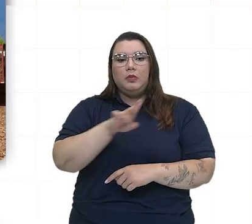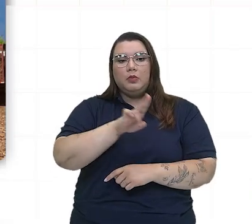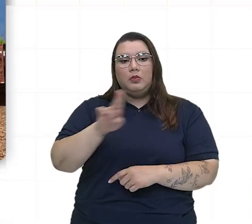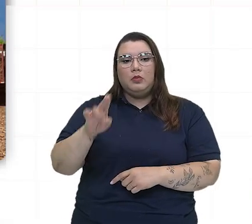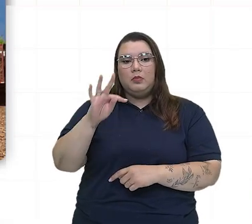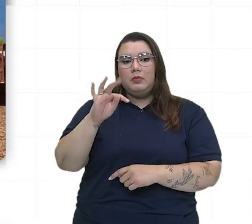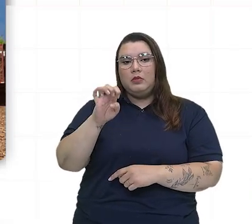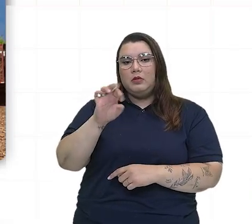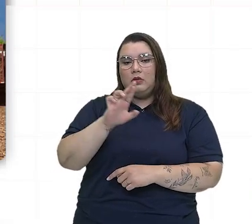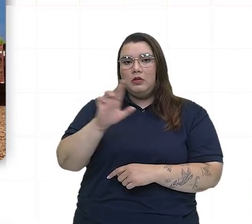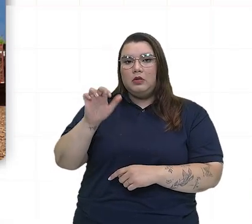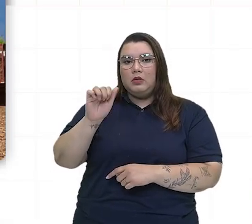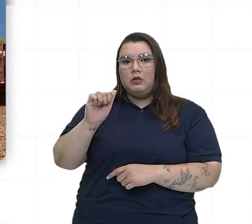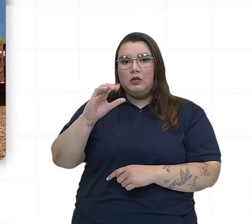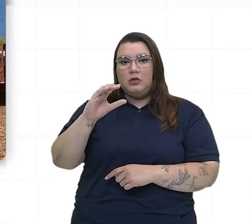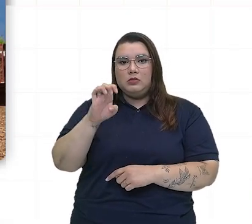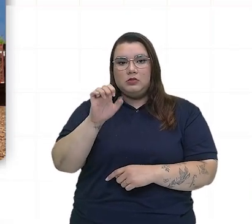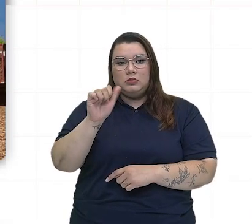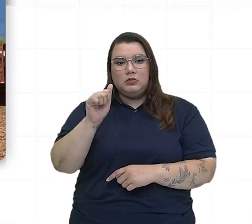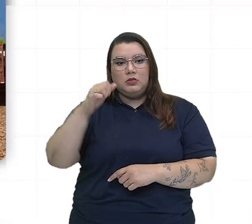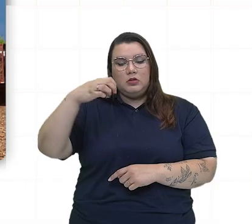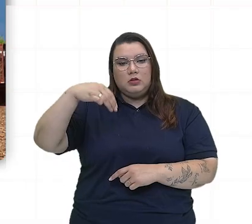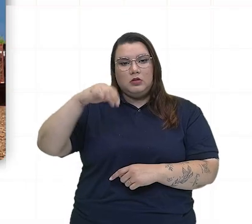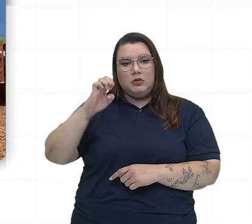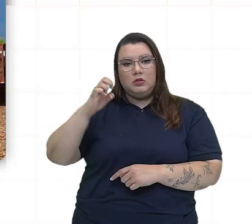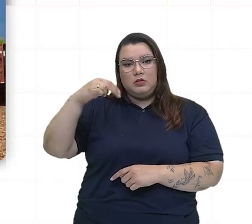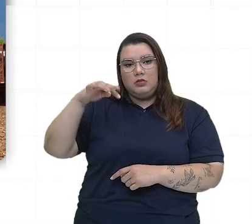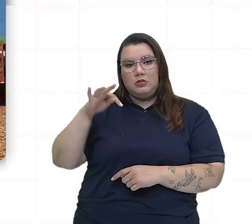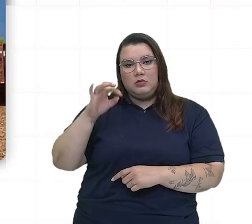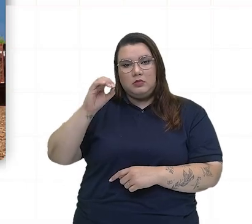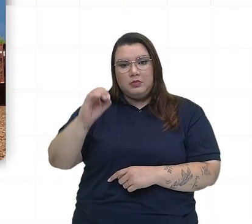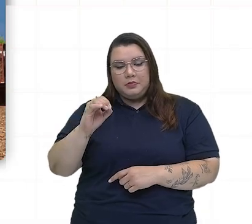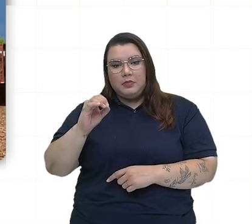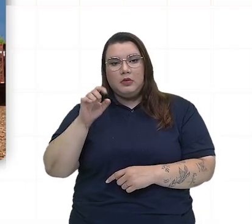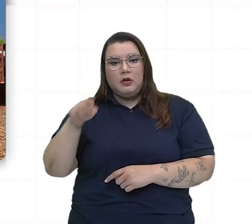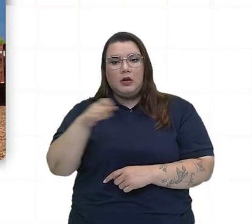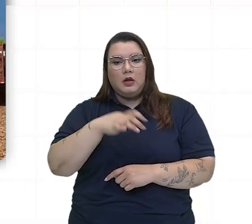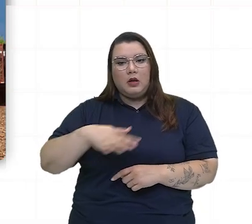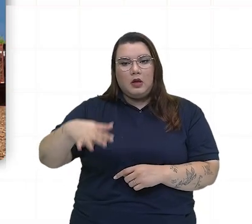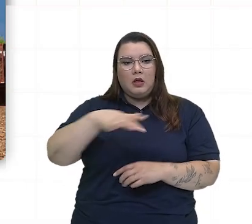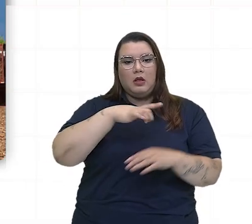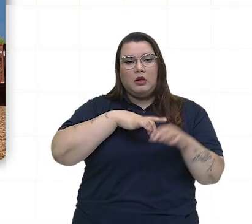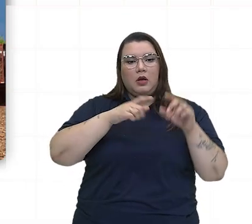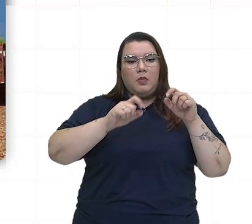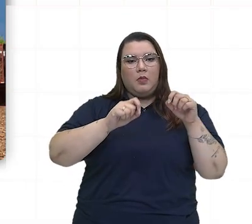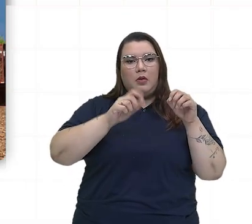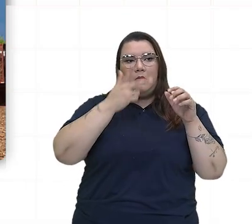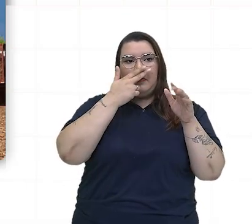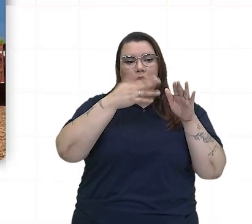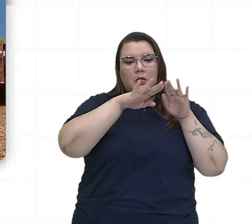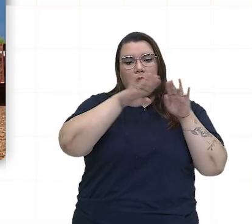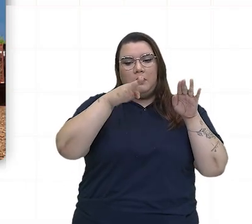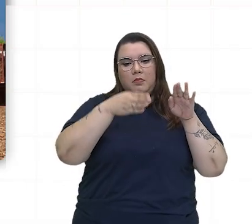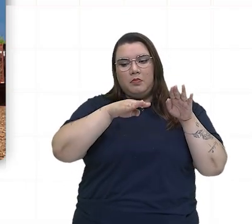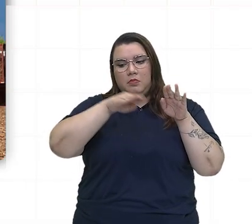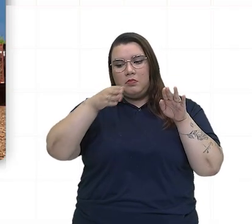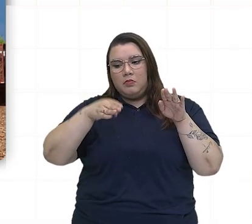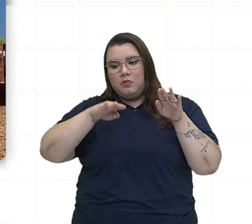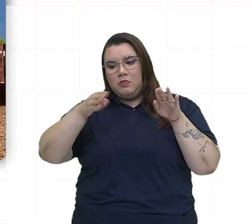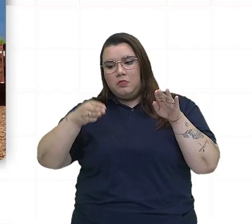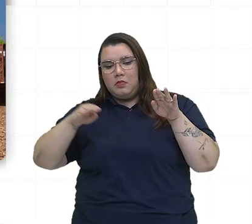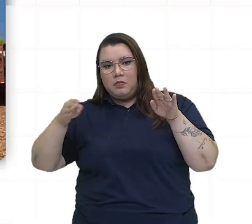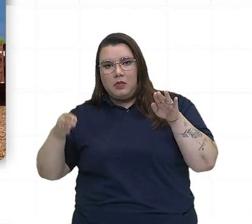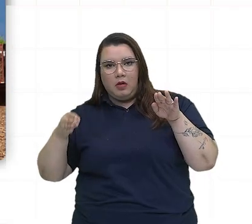utilizada em áreas com relevo acidentado para evitar a erosão e facilitar o